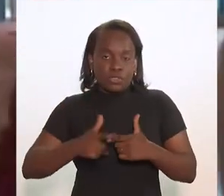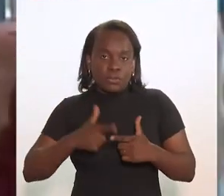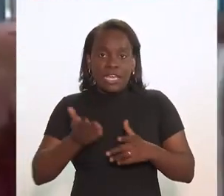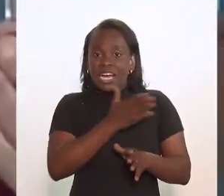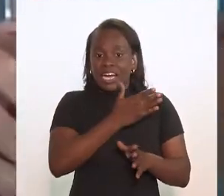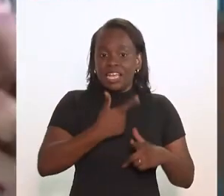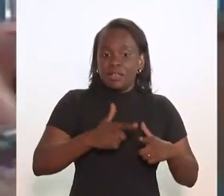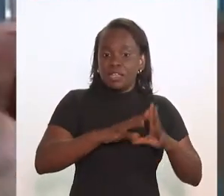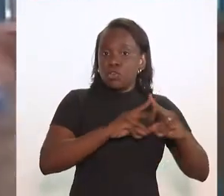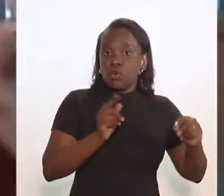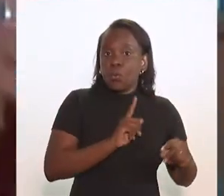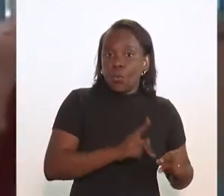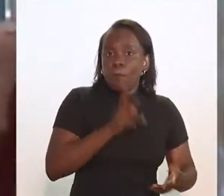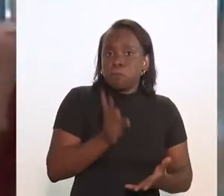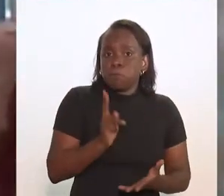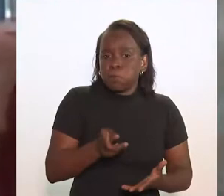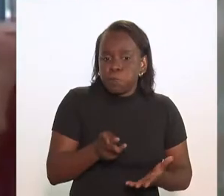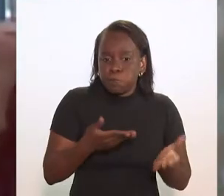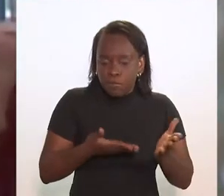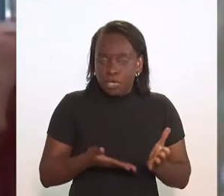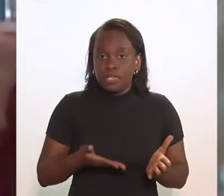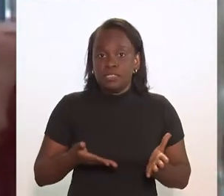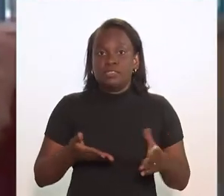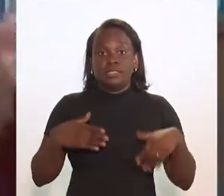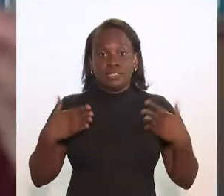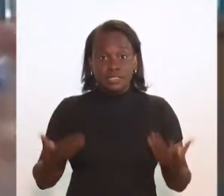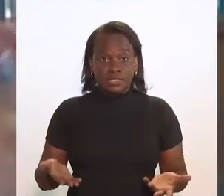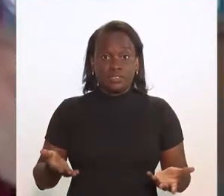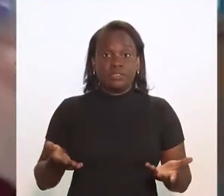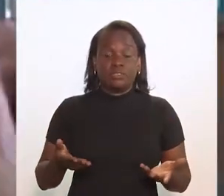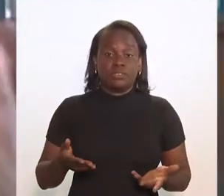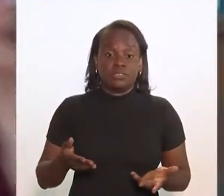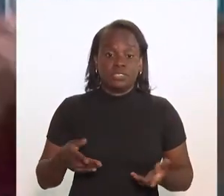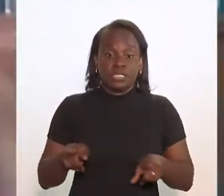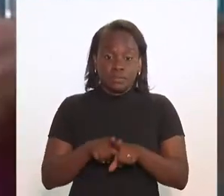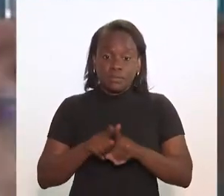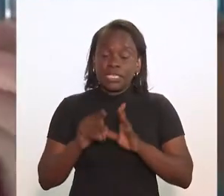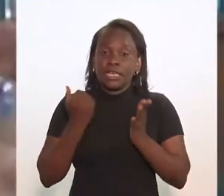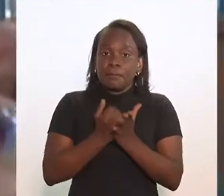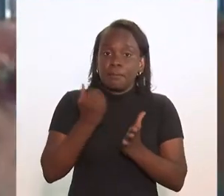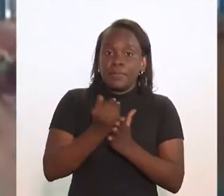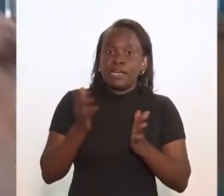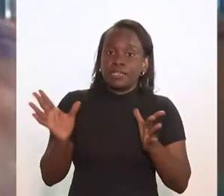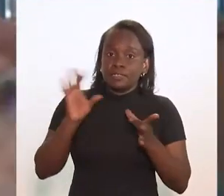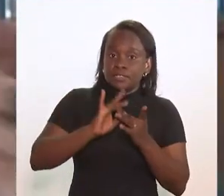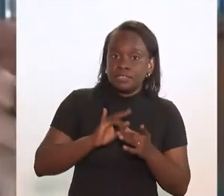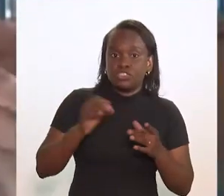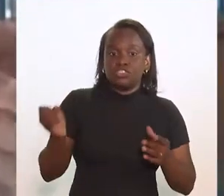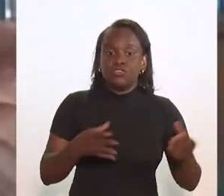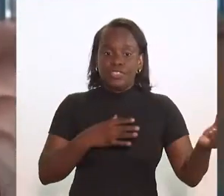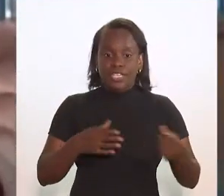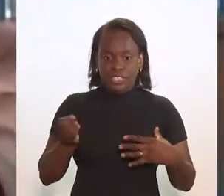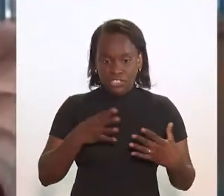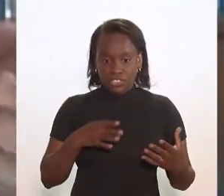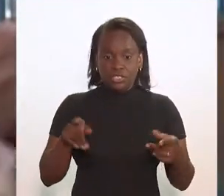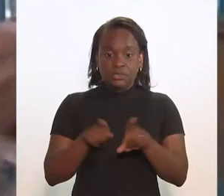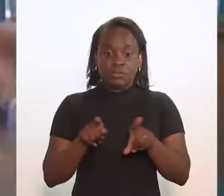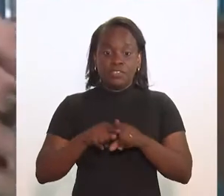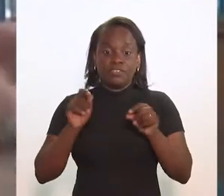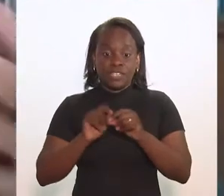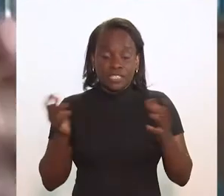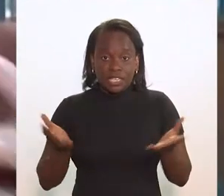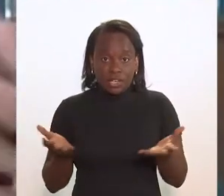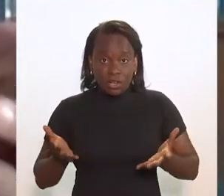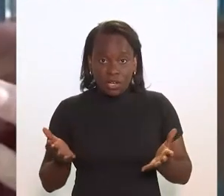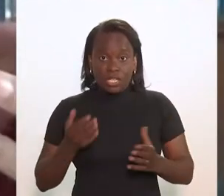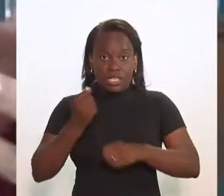problemas que não foram resolvidos, que continuam na pauta, e anexar as novidades, e